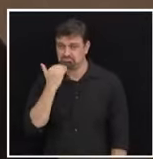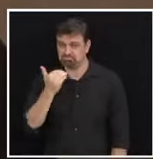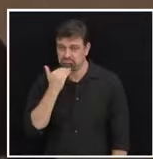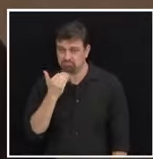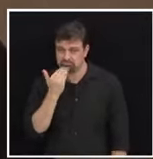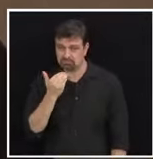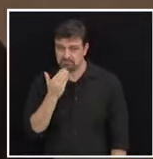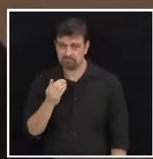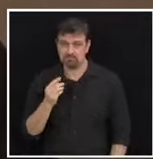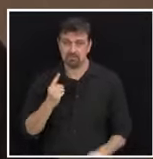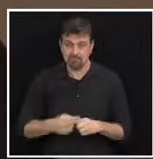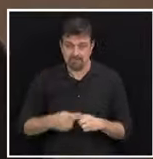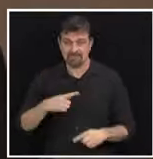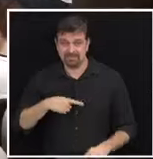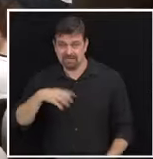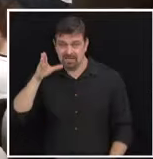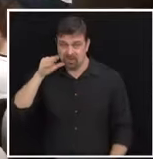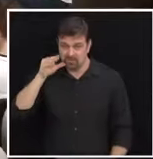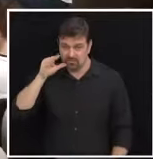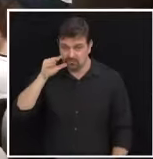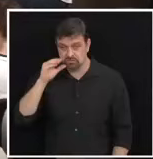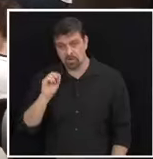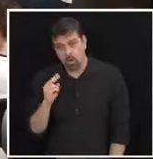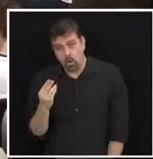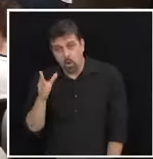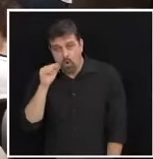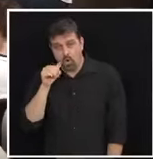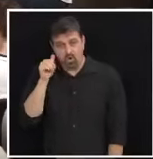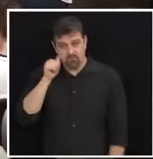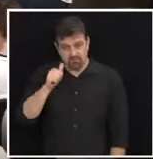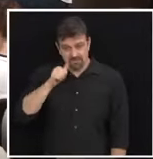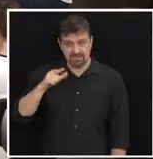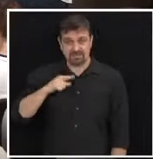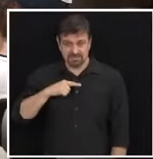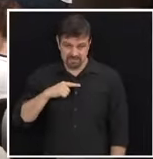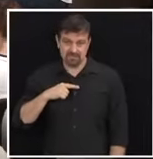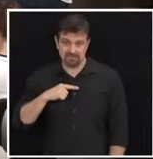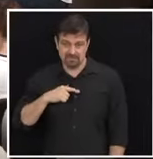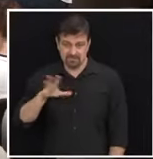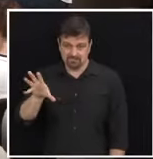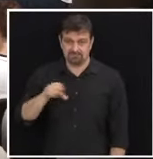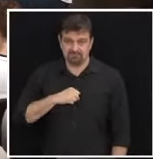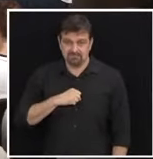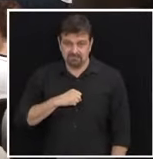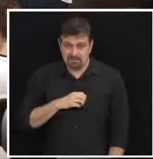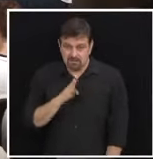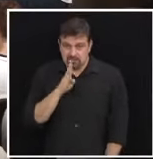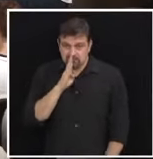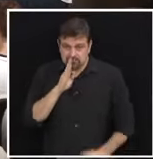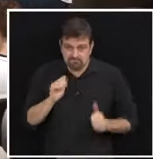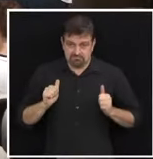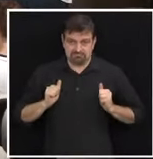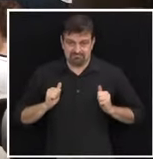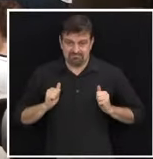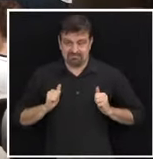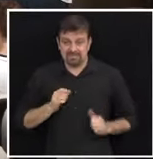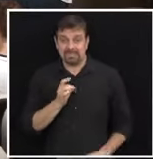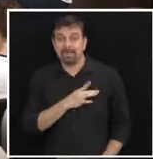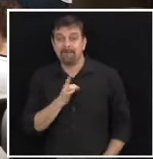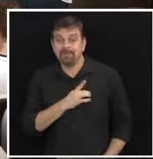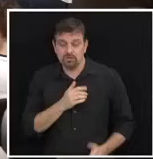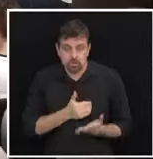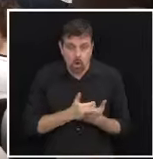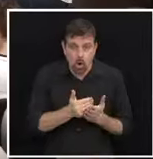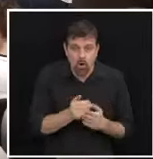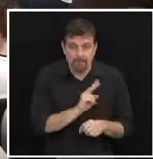ter um funcionário seu ou uma funcionária acometida e ela não se manifesta em busca de um tratamento